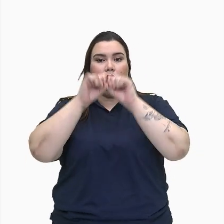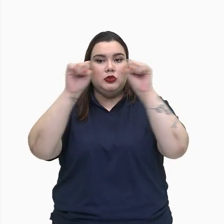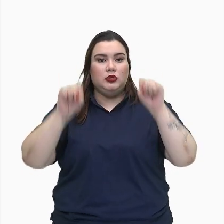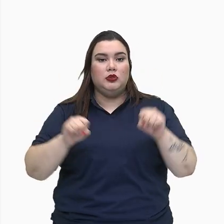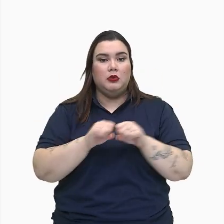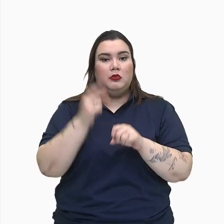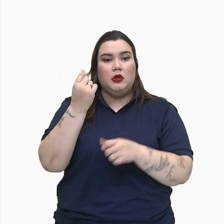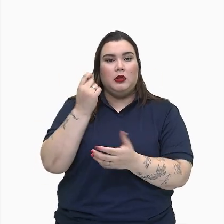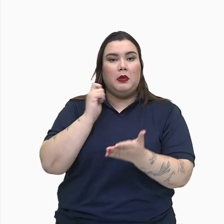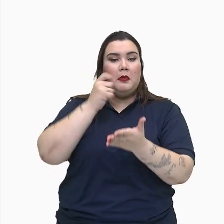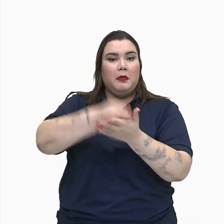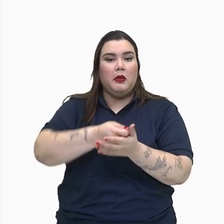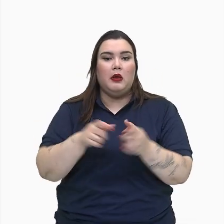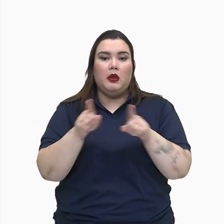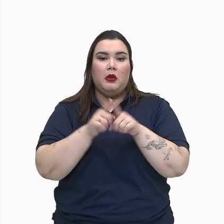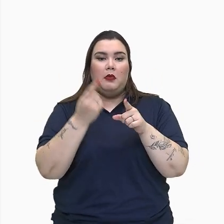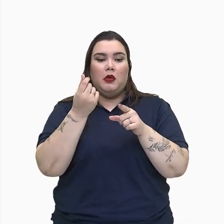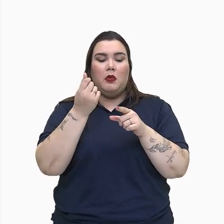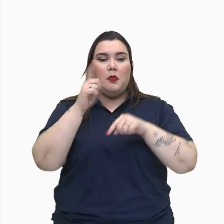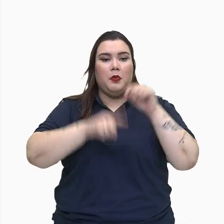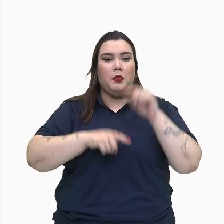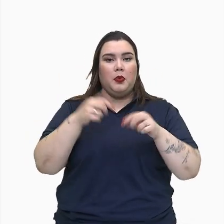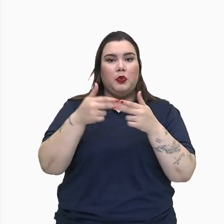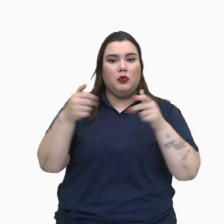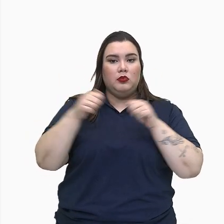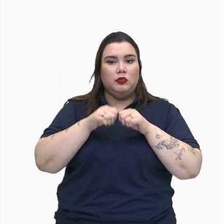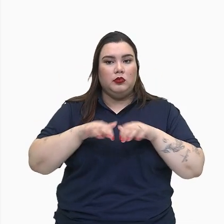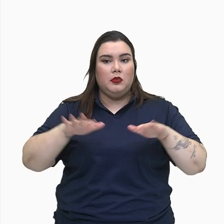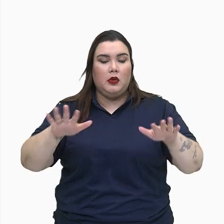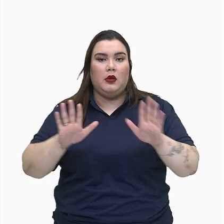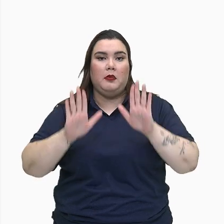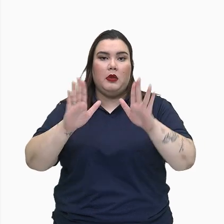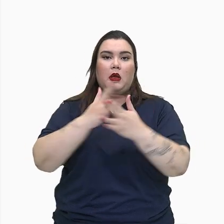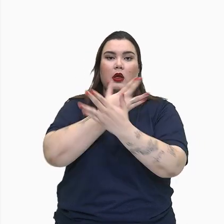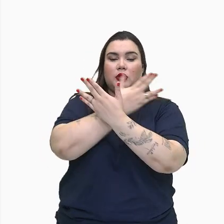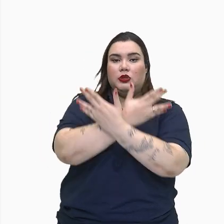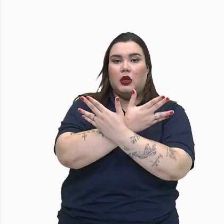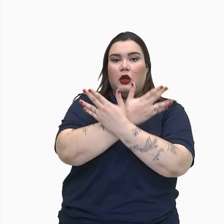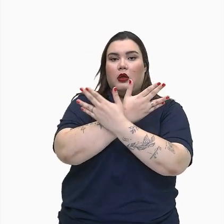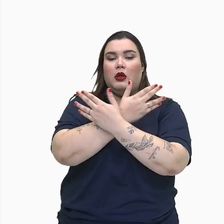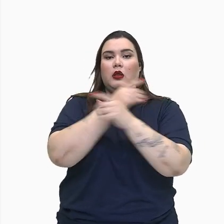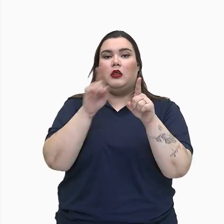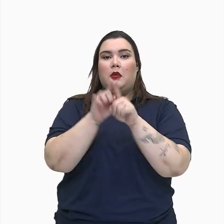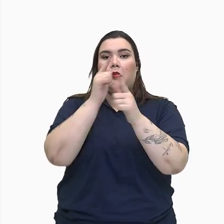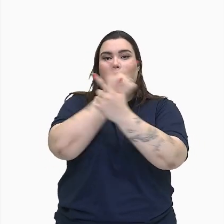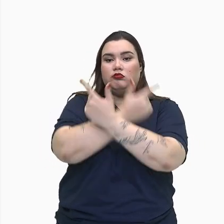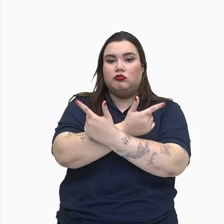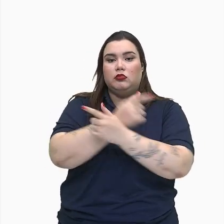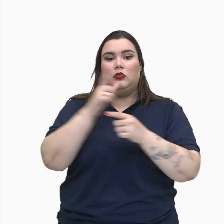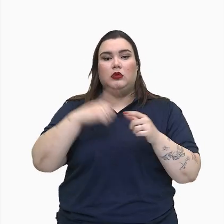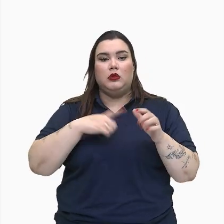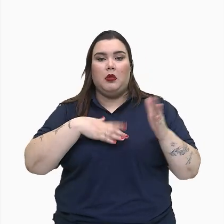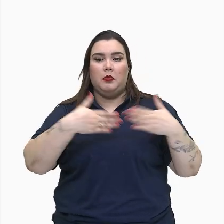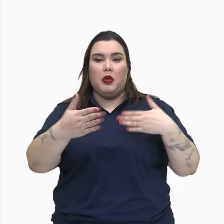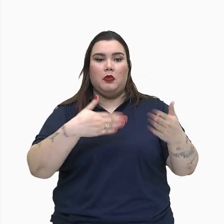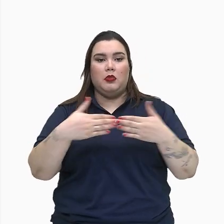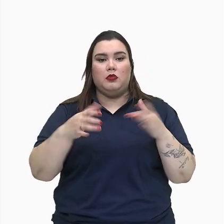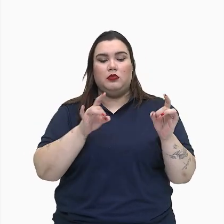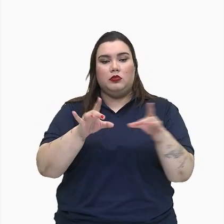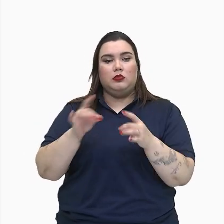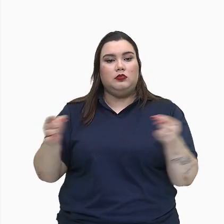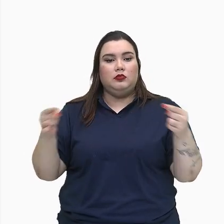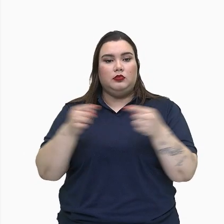tributação e redistribuição de bens, enquanto os astecas e maias mantinham mercados movimentados como o